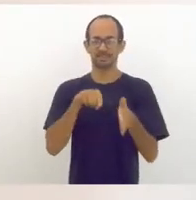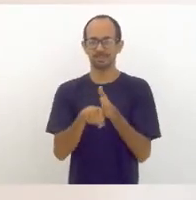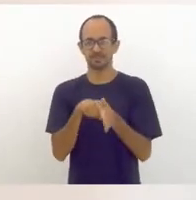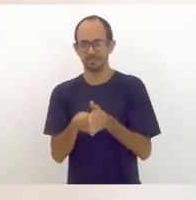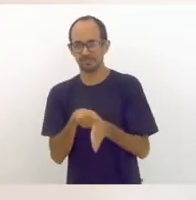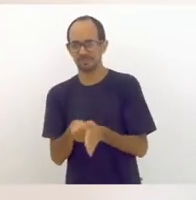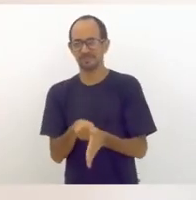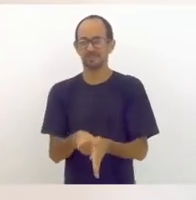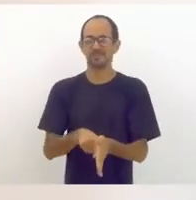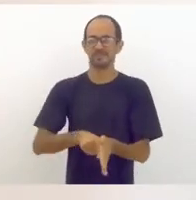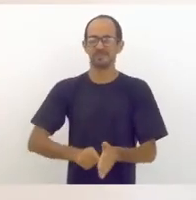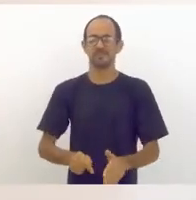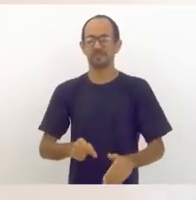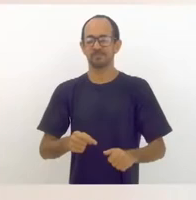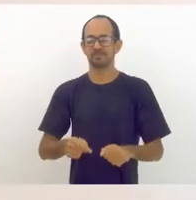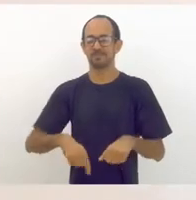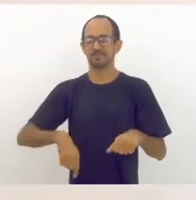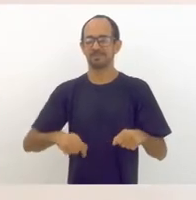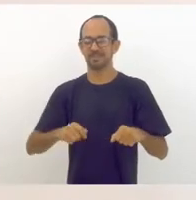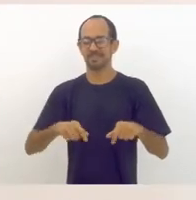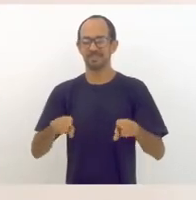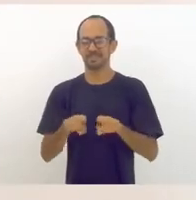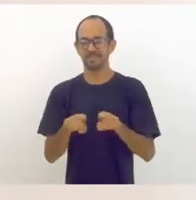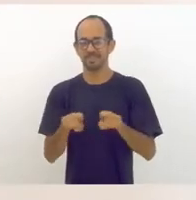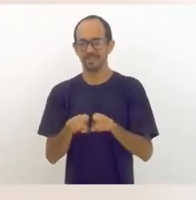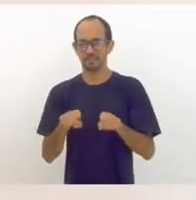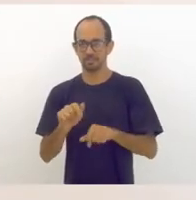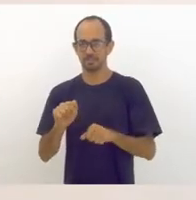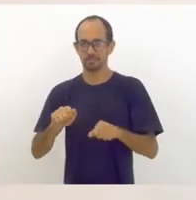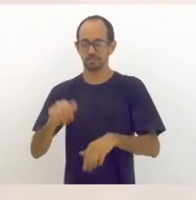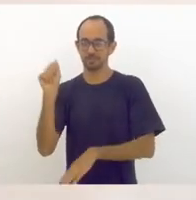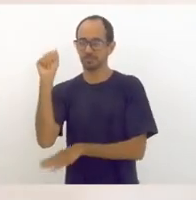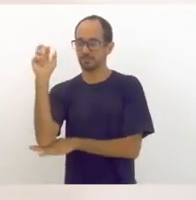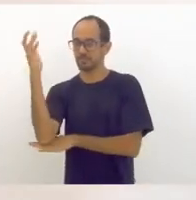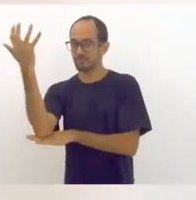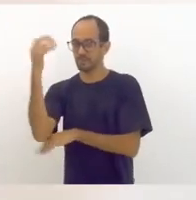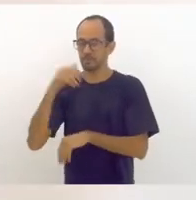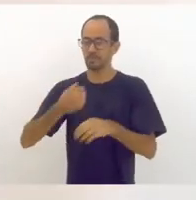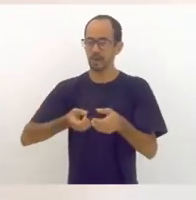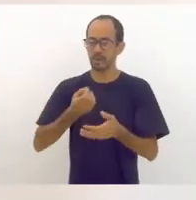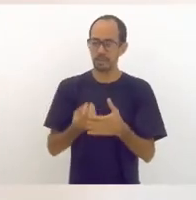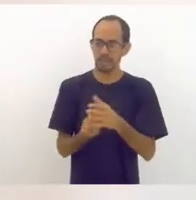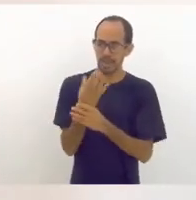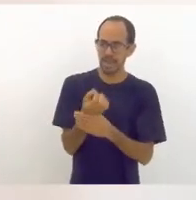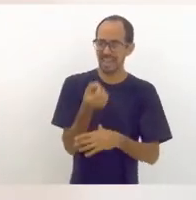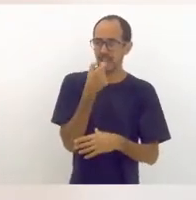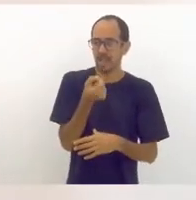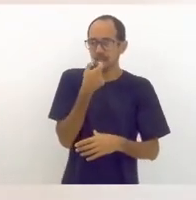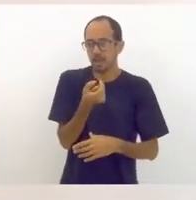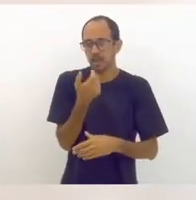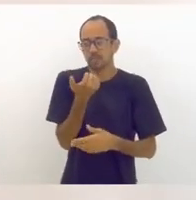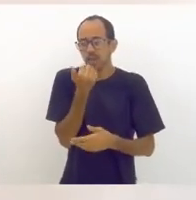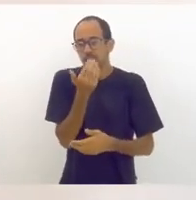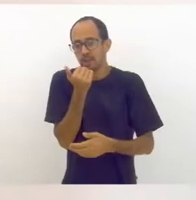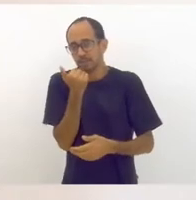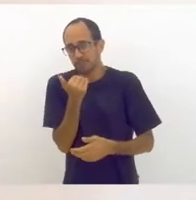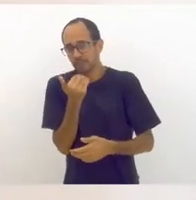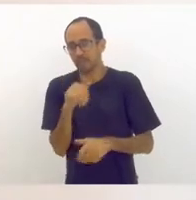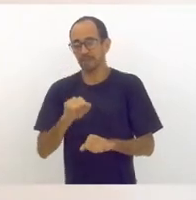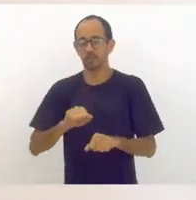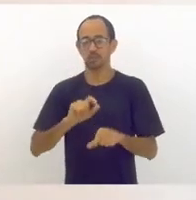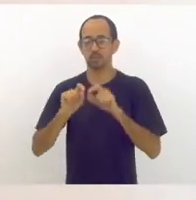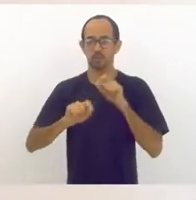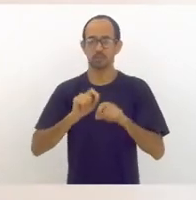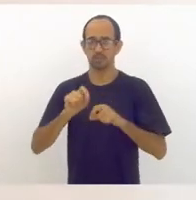para que a gente consiga gerar dinheiro com a biodiversidade da Mata Atlântica, conseguir saber como produzir remédio, como produzir alimento, como produzir bens com a